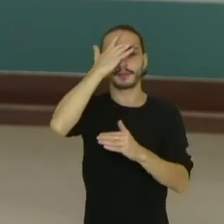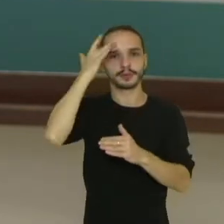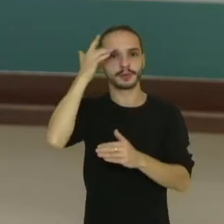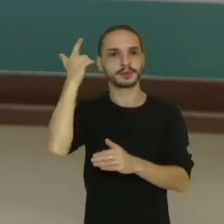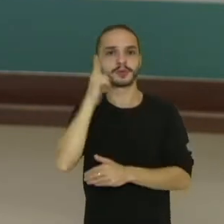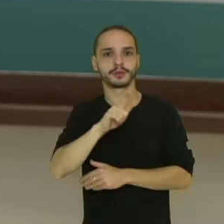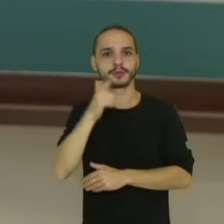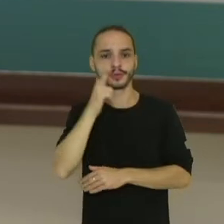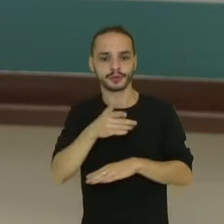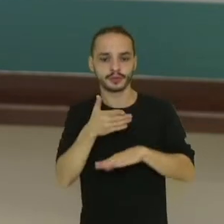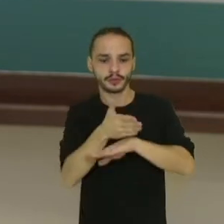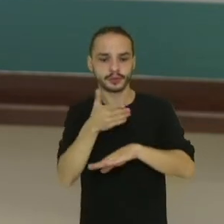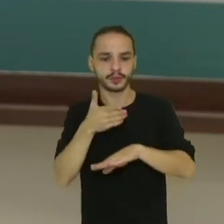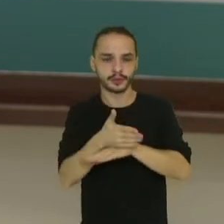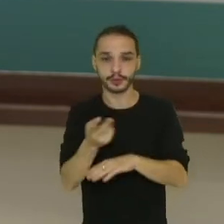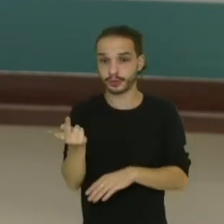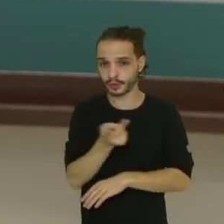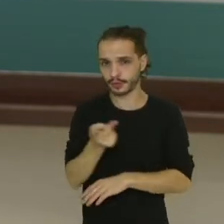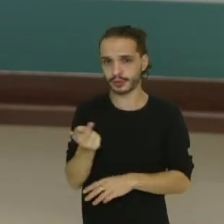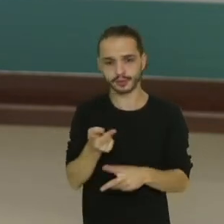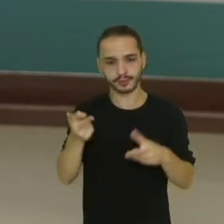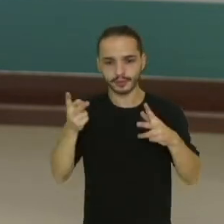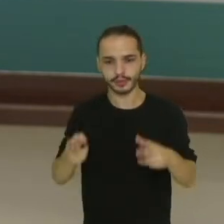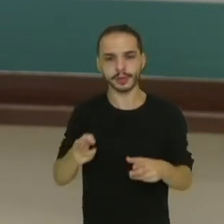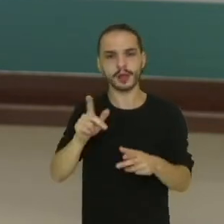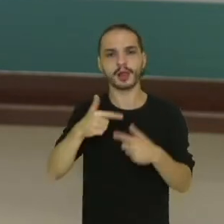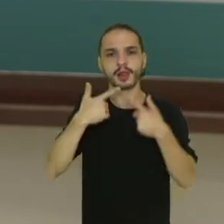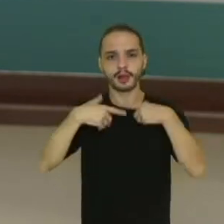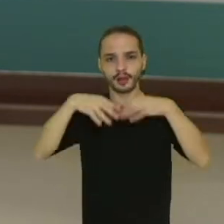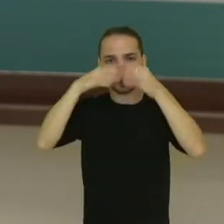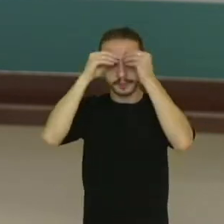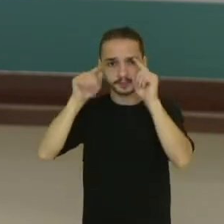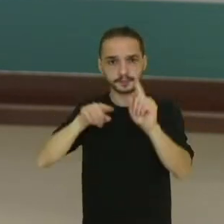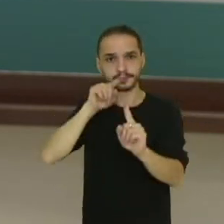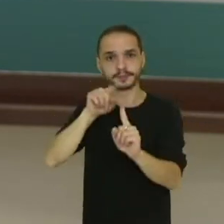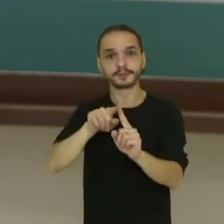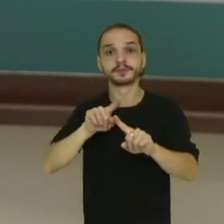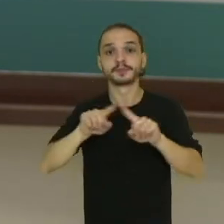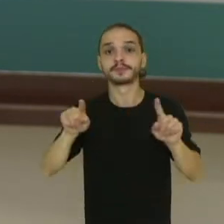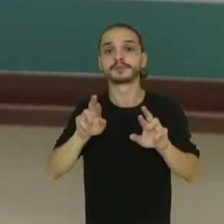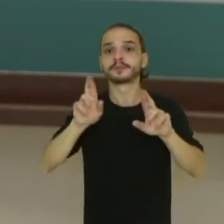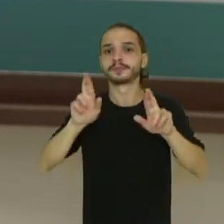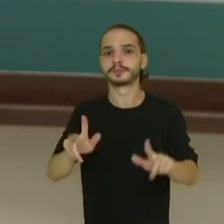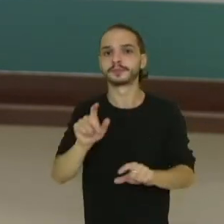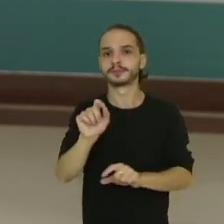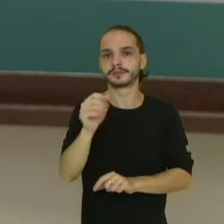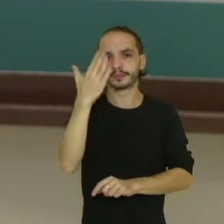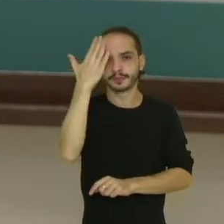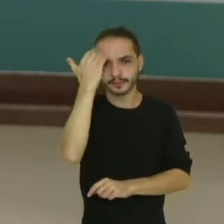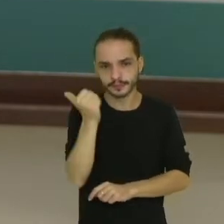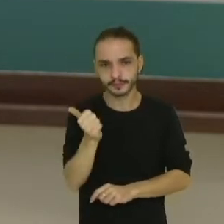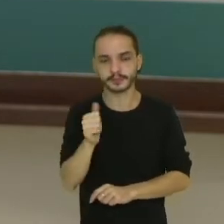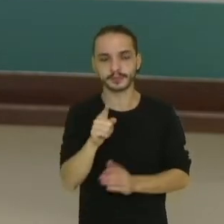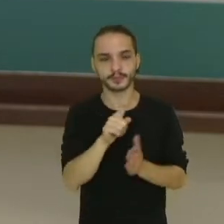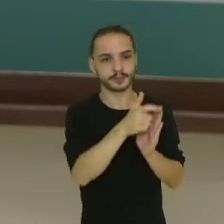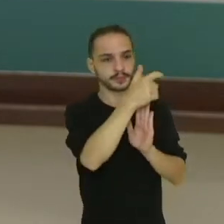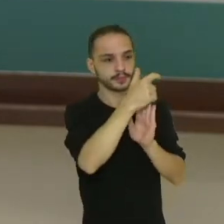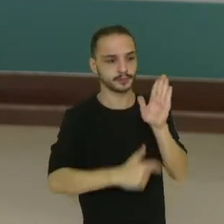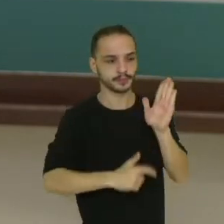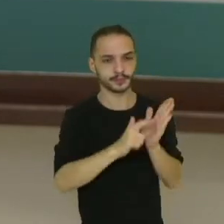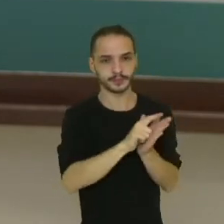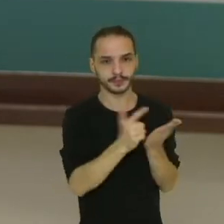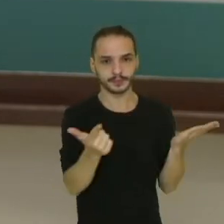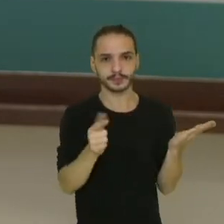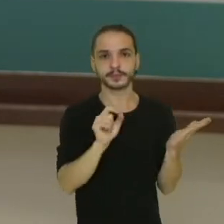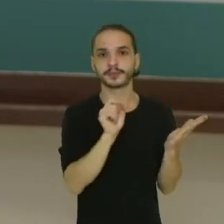na reportagem quanto na notícia, a linguagem objetiva. No entanto, a gente sabe que a reportagem ela